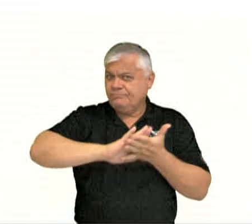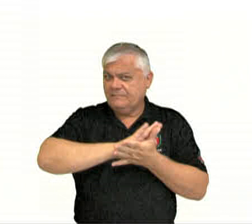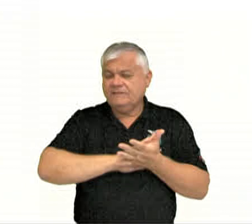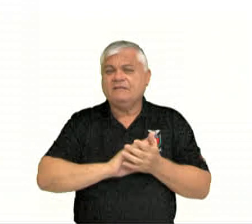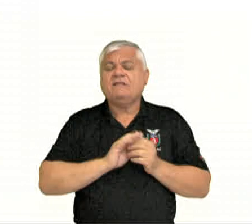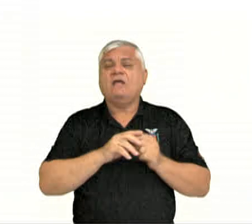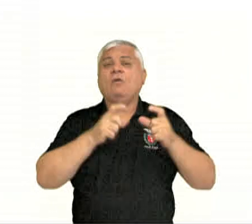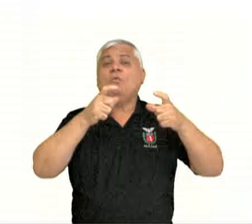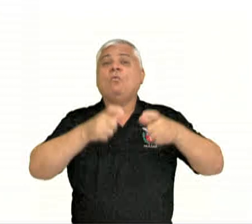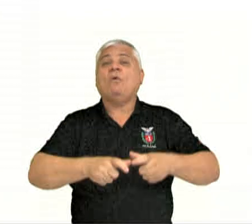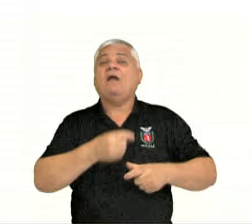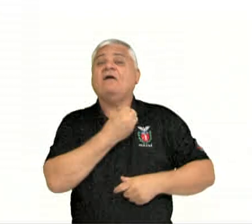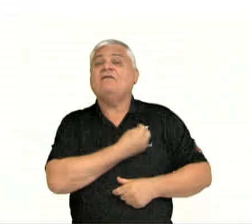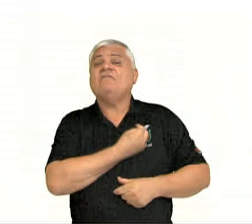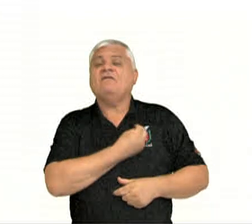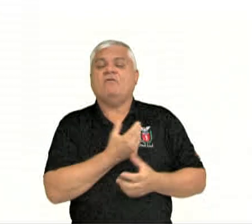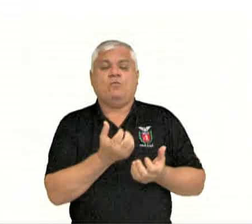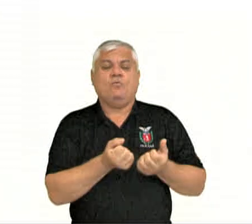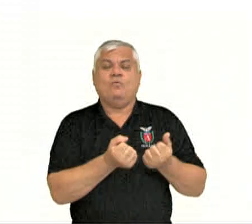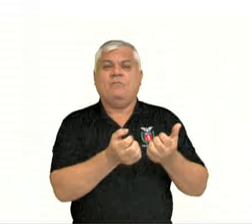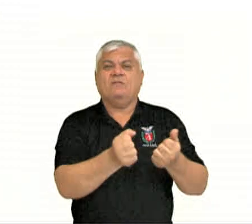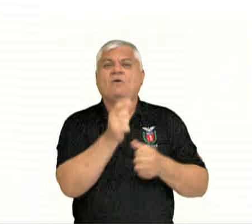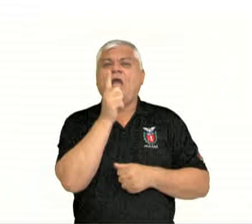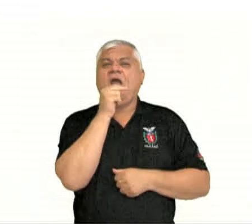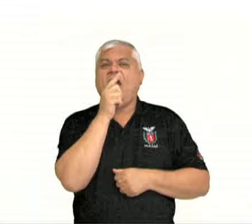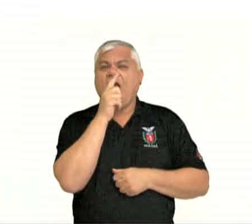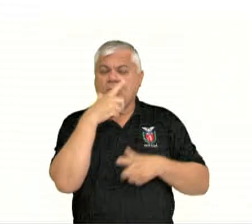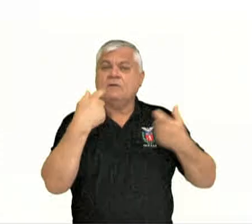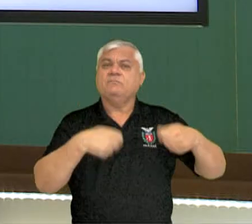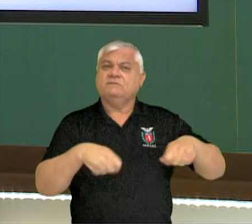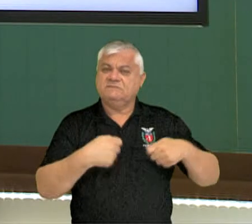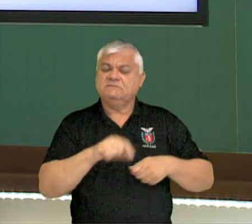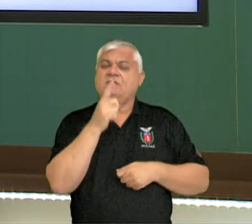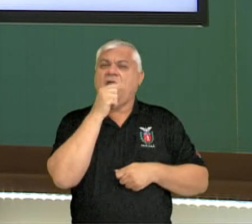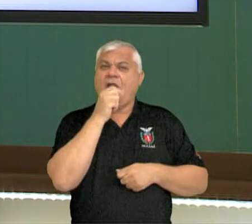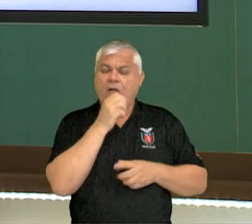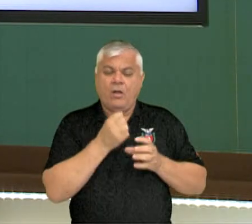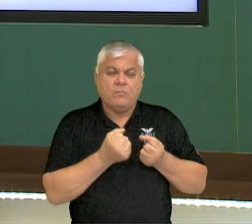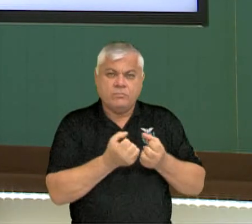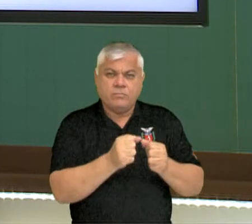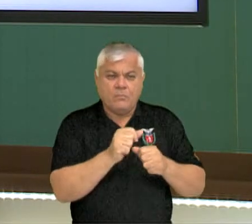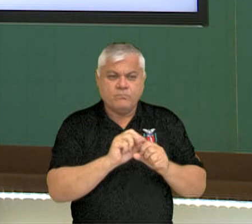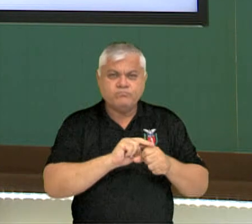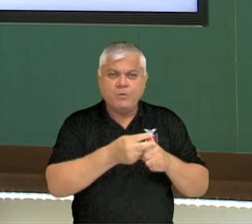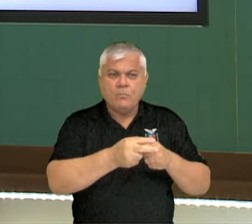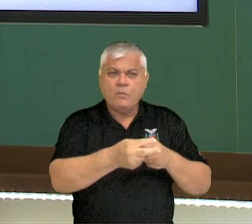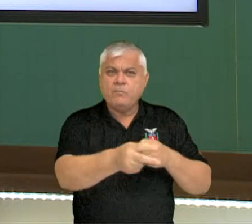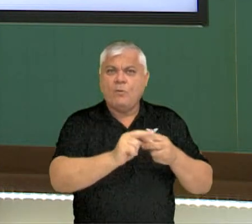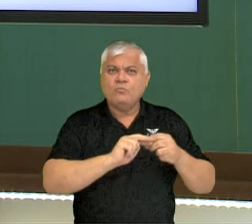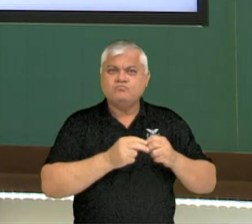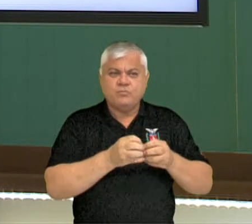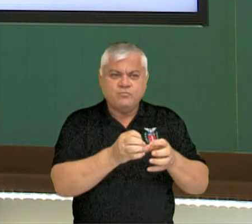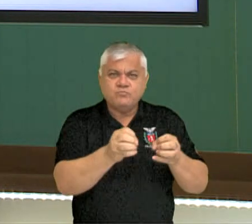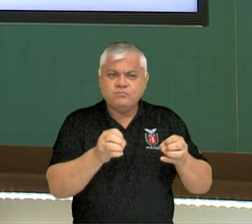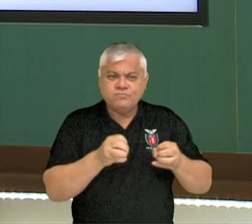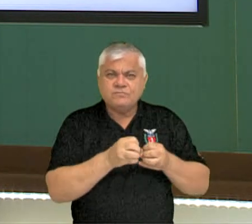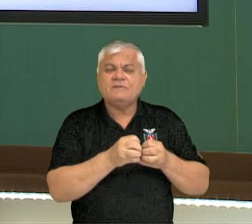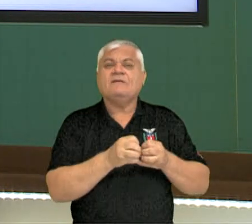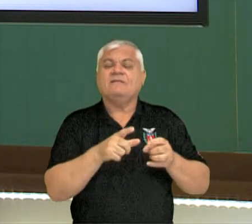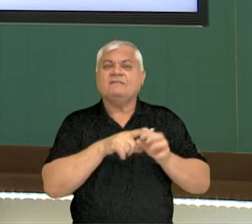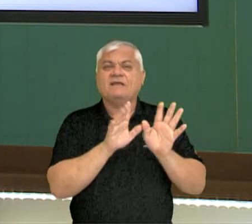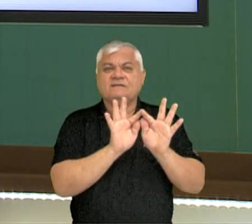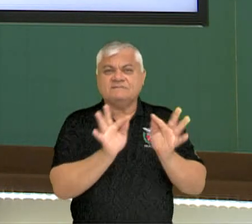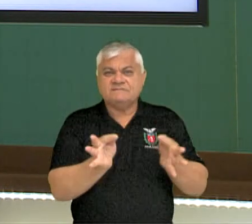Elas vivem em locais úmidos e ainda dependem da água para a reprodução. São um grupo de plantas mais simples,